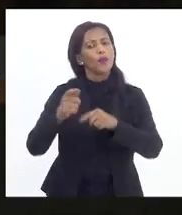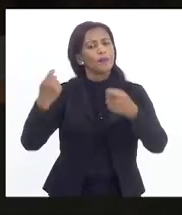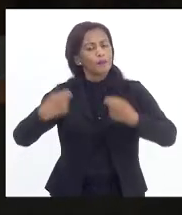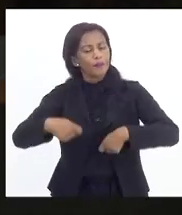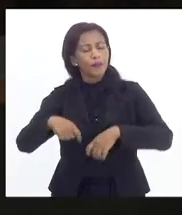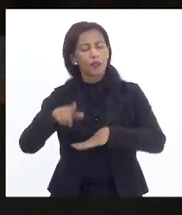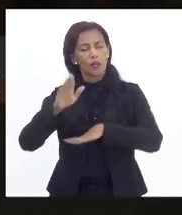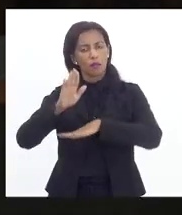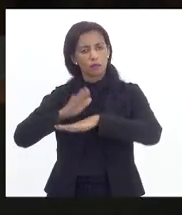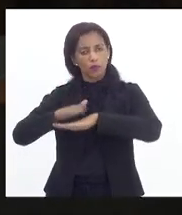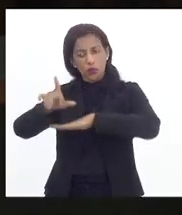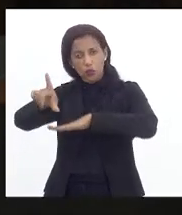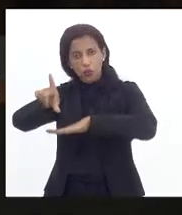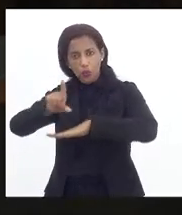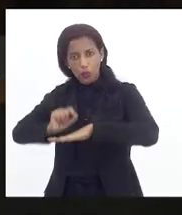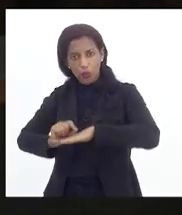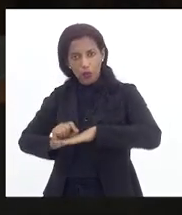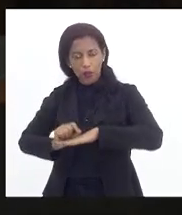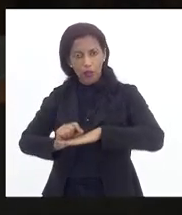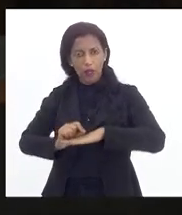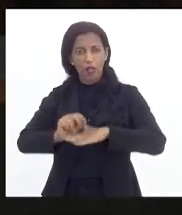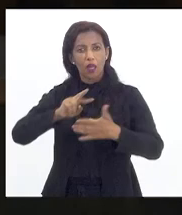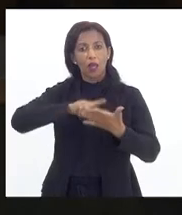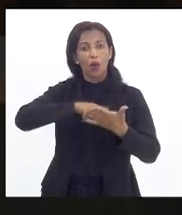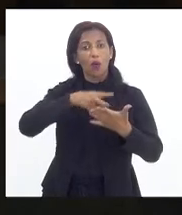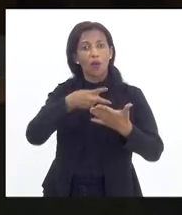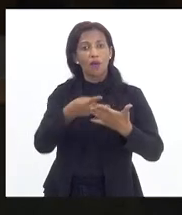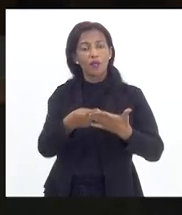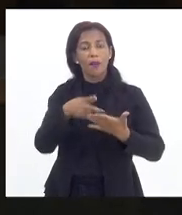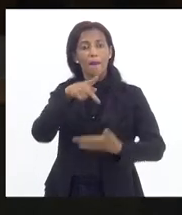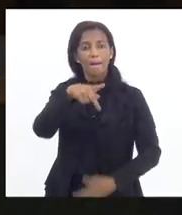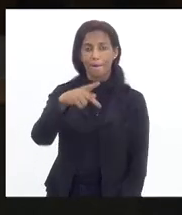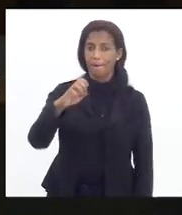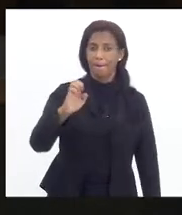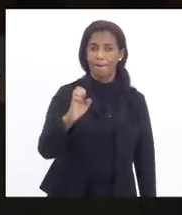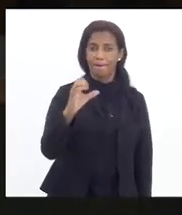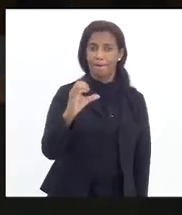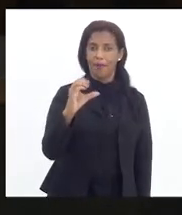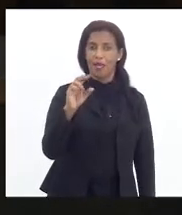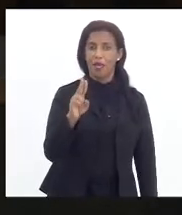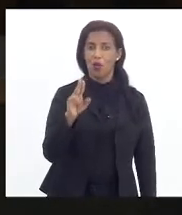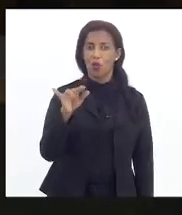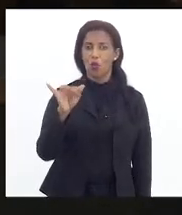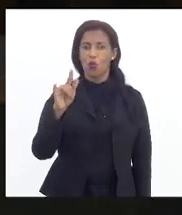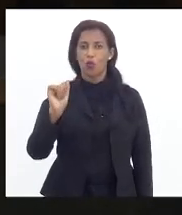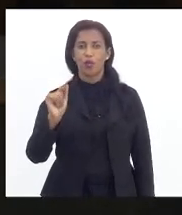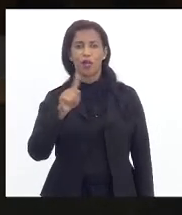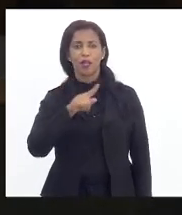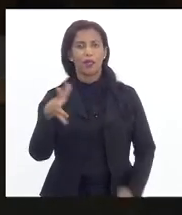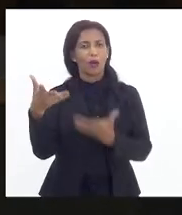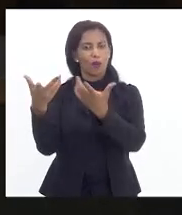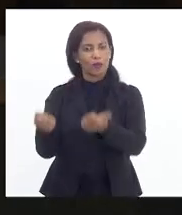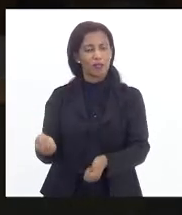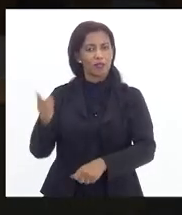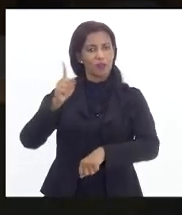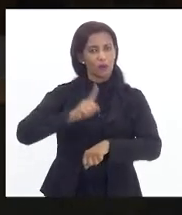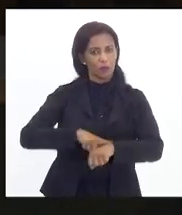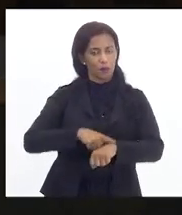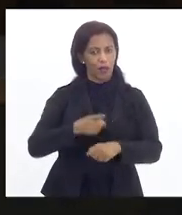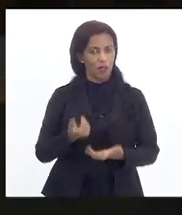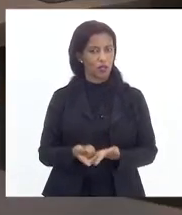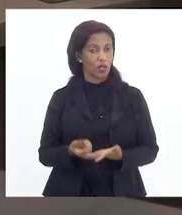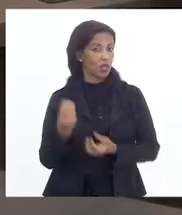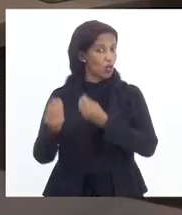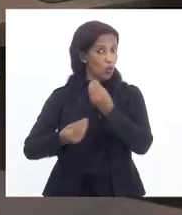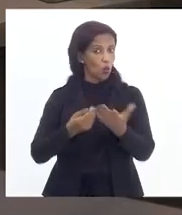tem que escolher é a conversão em pecúnia e não a progressão automática isso que eu tô dizendo E